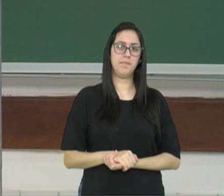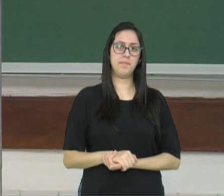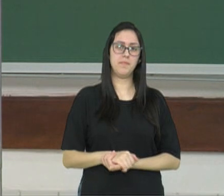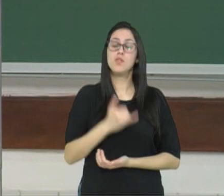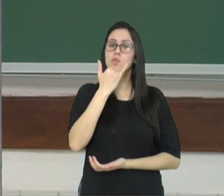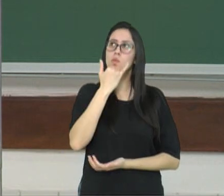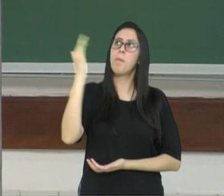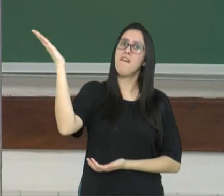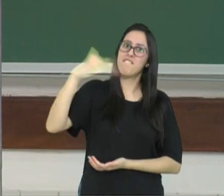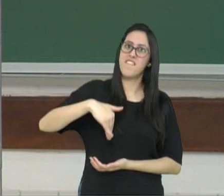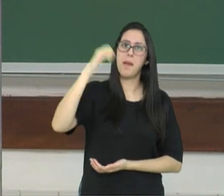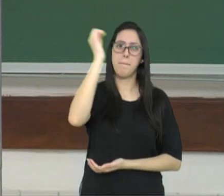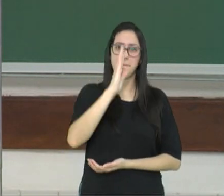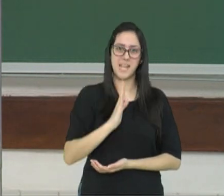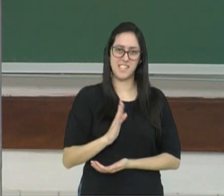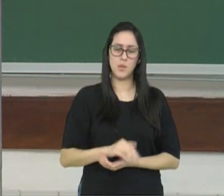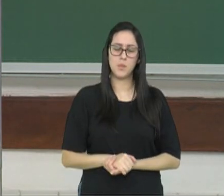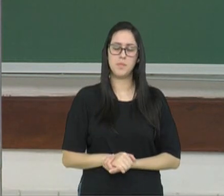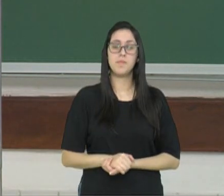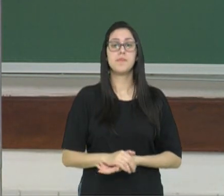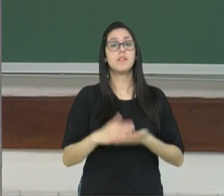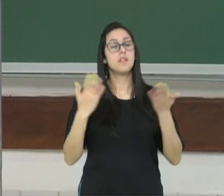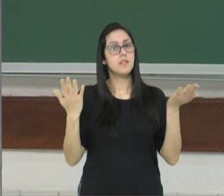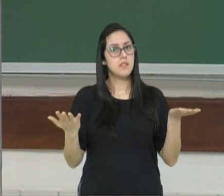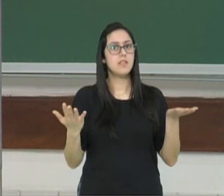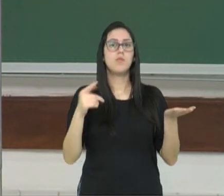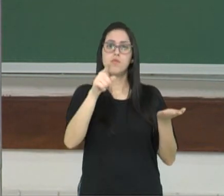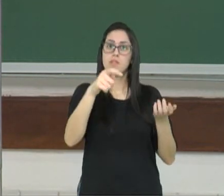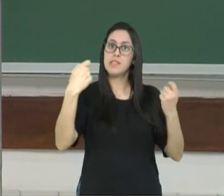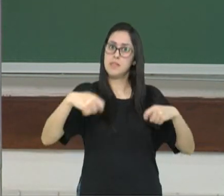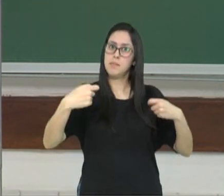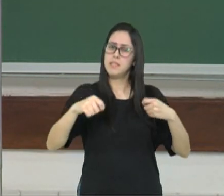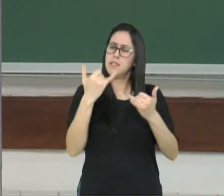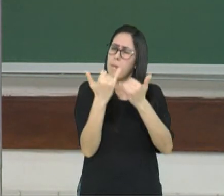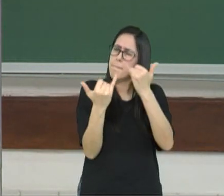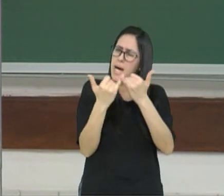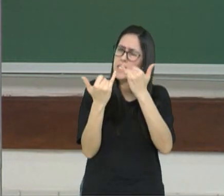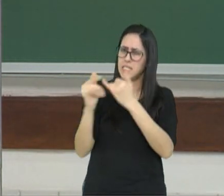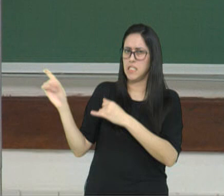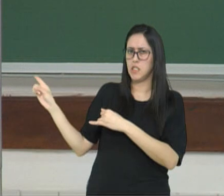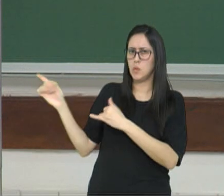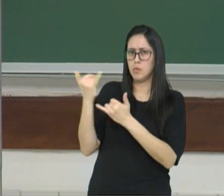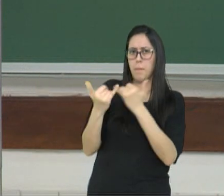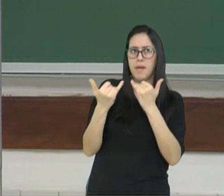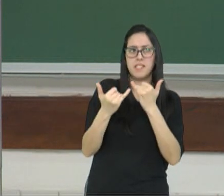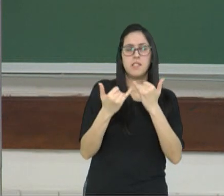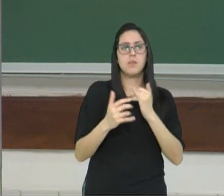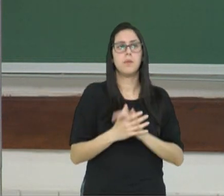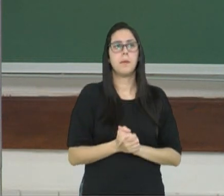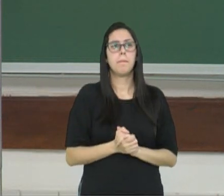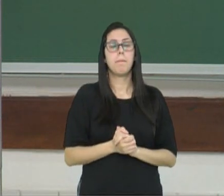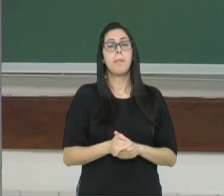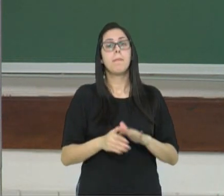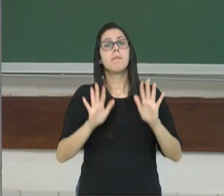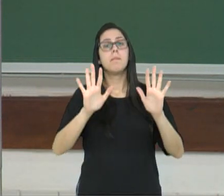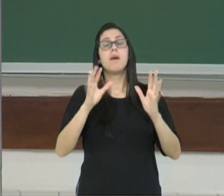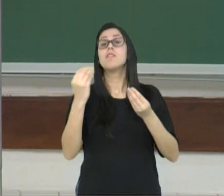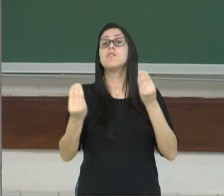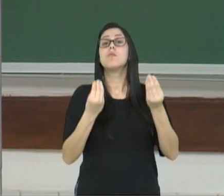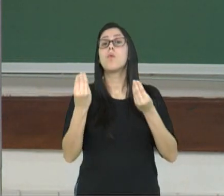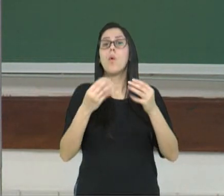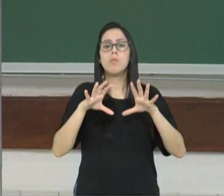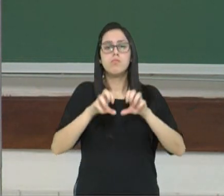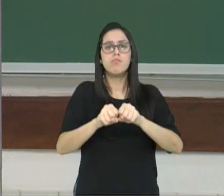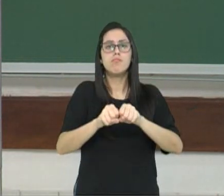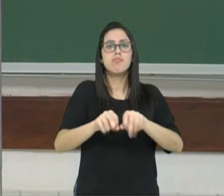têm que estar na sua resposta obrigatoriamente. Mas como que foi essa colonização? Foi tão fácil assim? Na